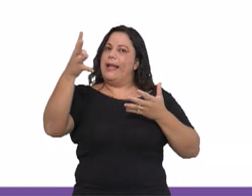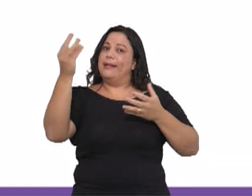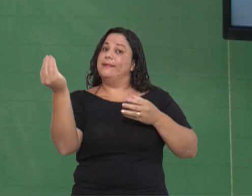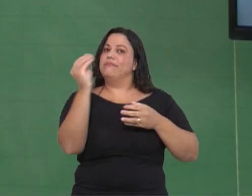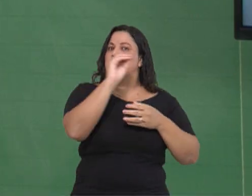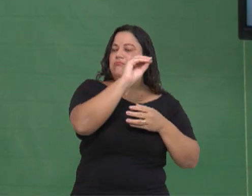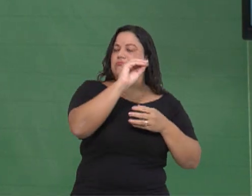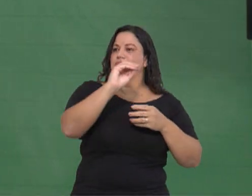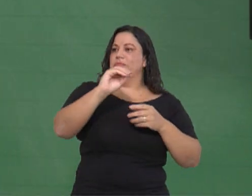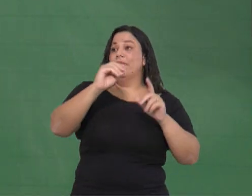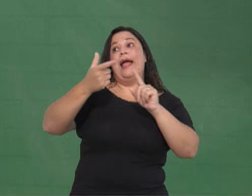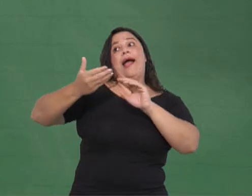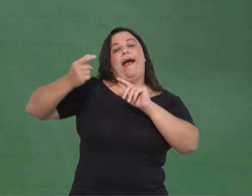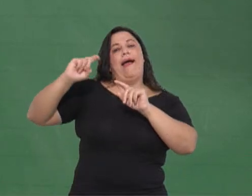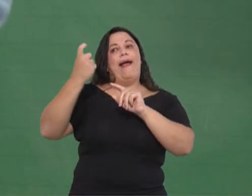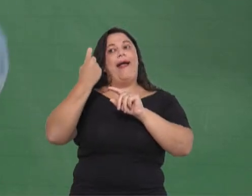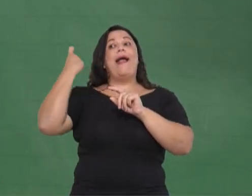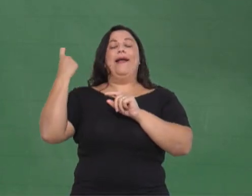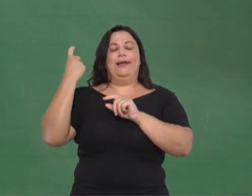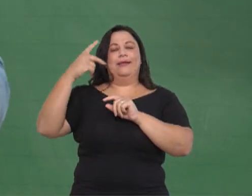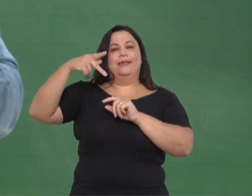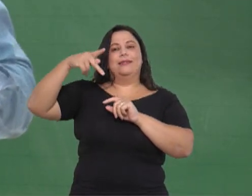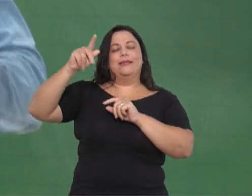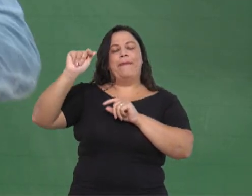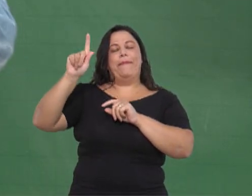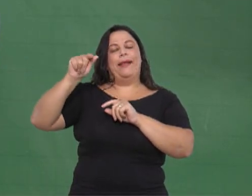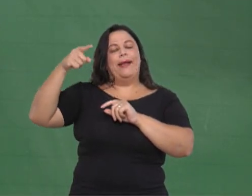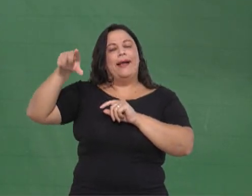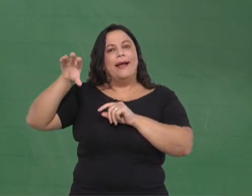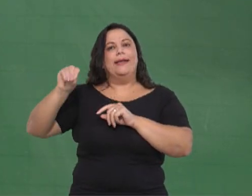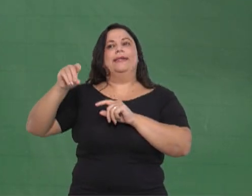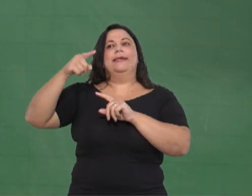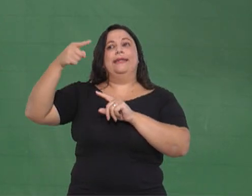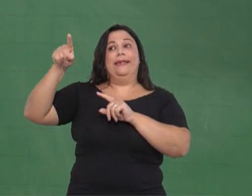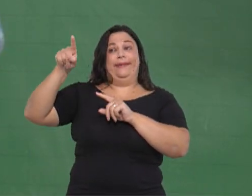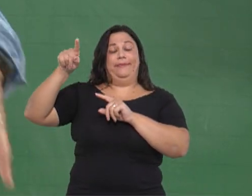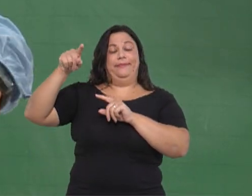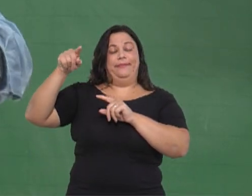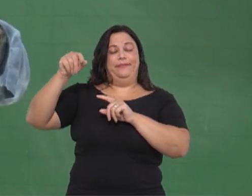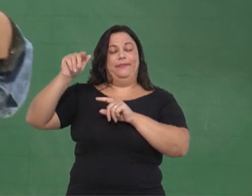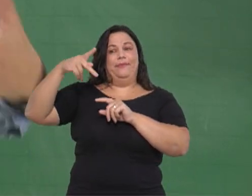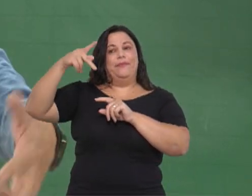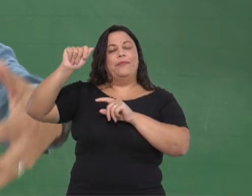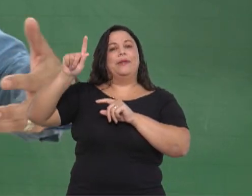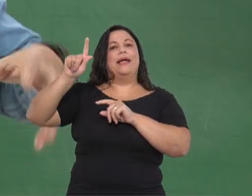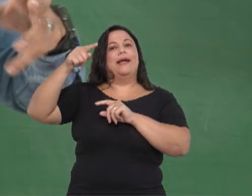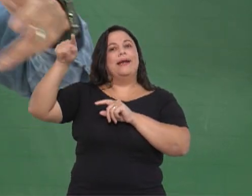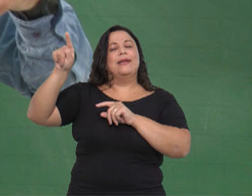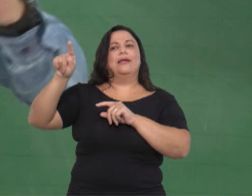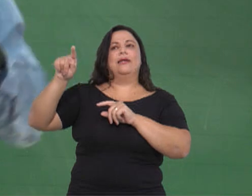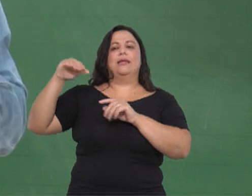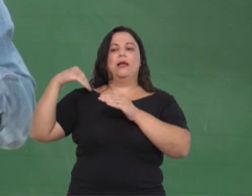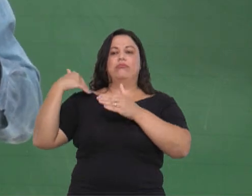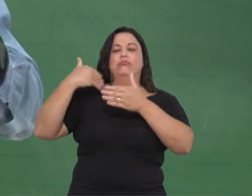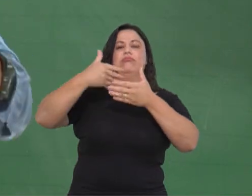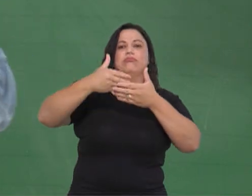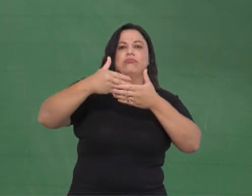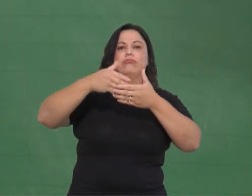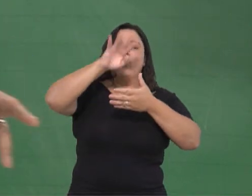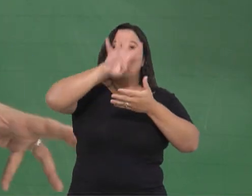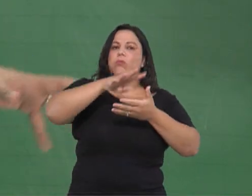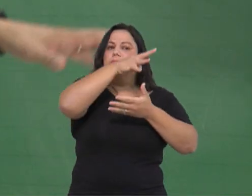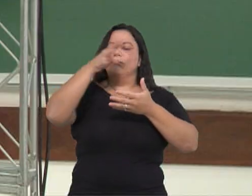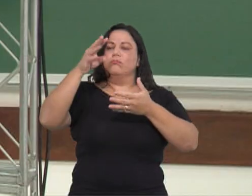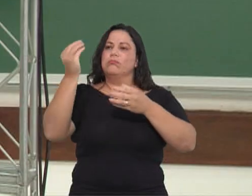era uma festa pagã e foi incorporada ao calendário católico. Isso aconteceu com outros elementos daquilo que era chamado de